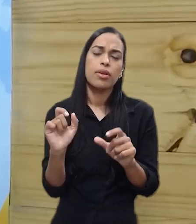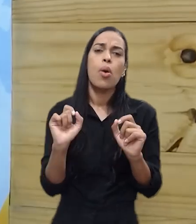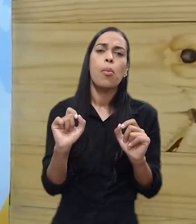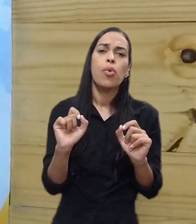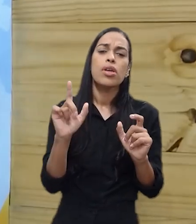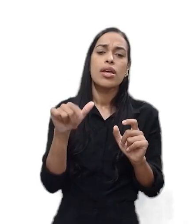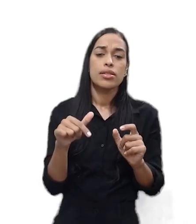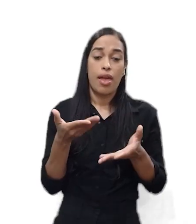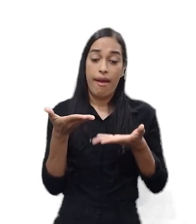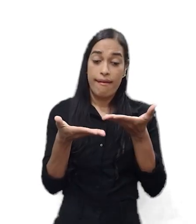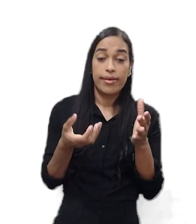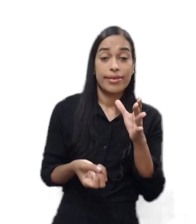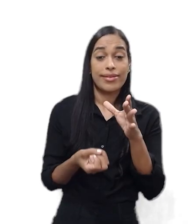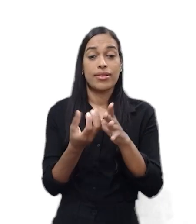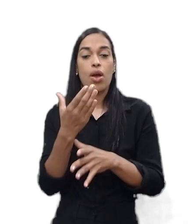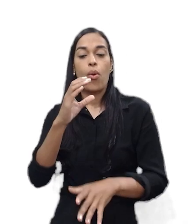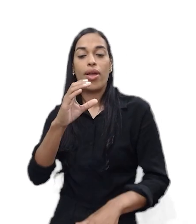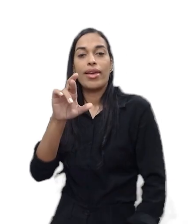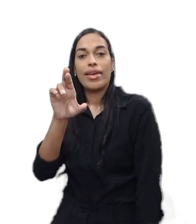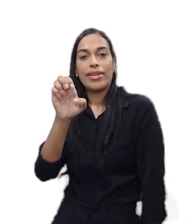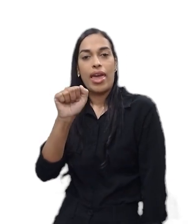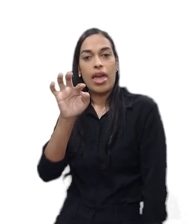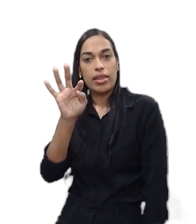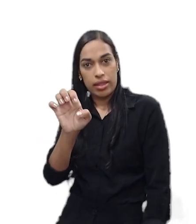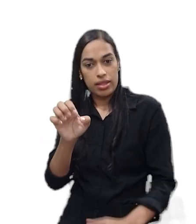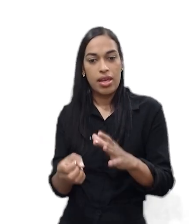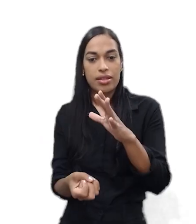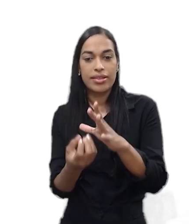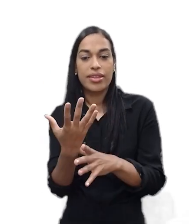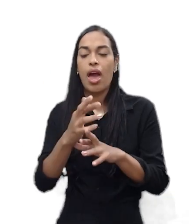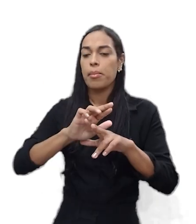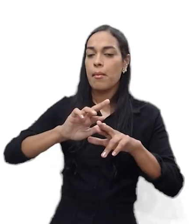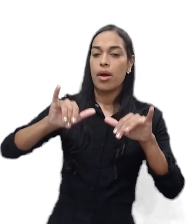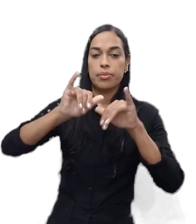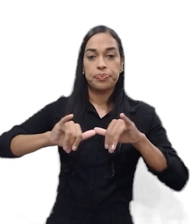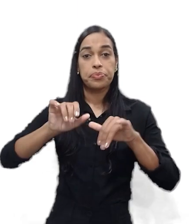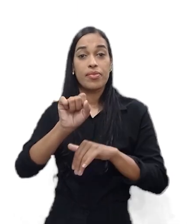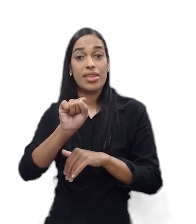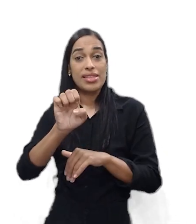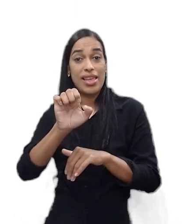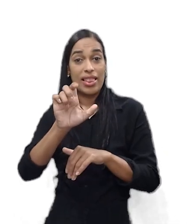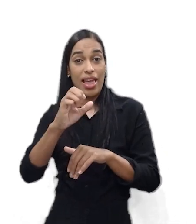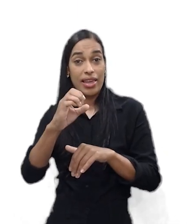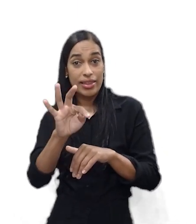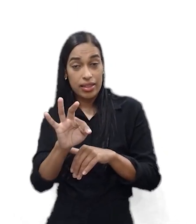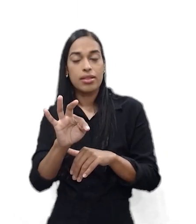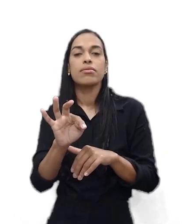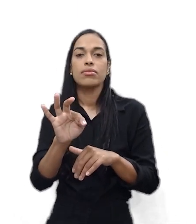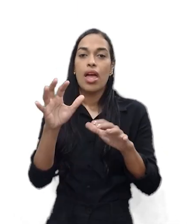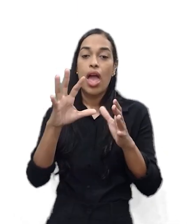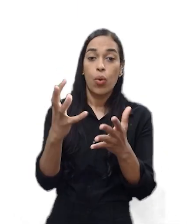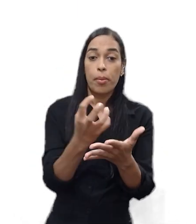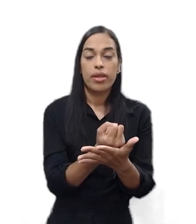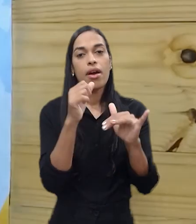create? Para criar novas tabelas do banco de dados. O select é utilizado para recuperar dados do banco